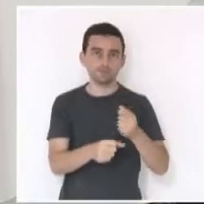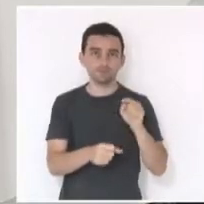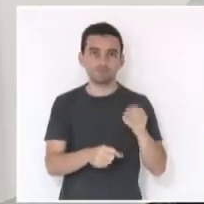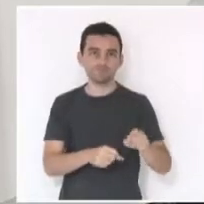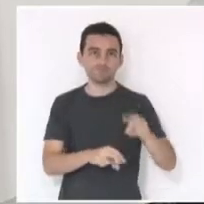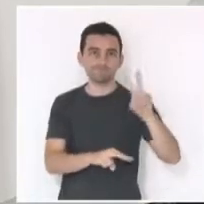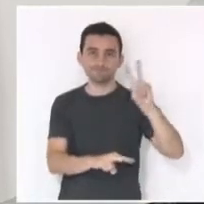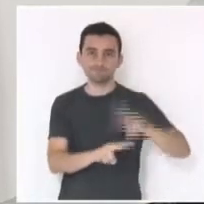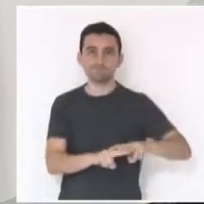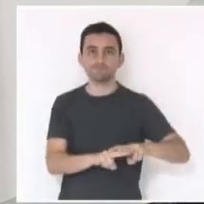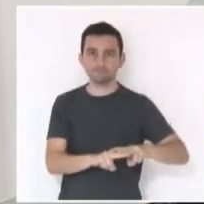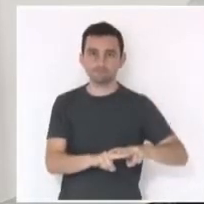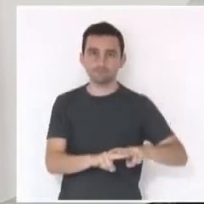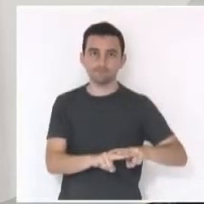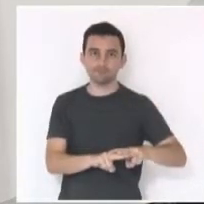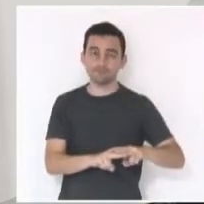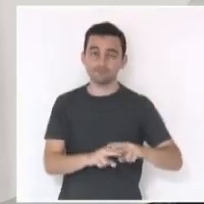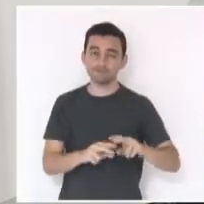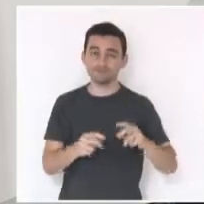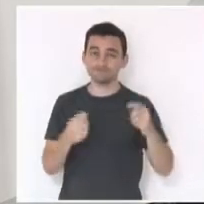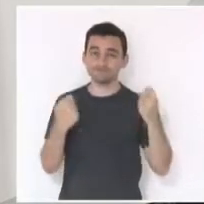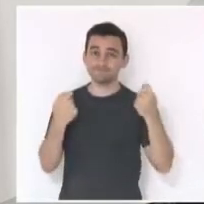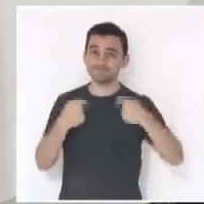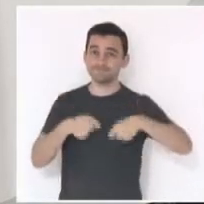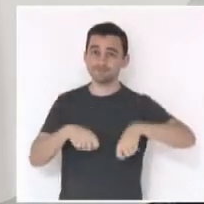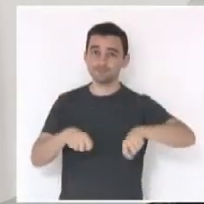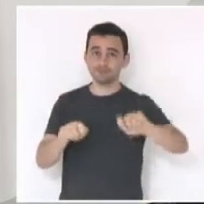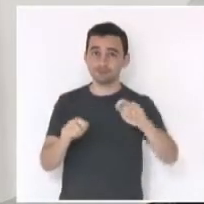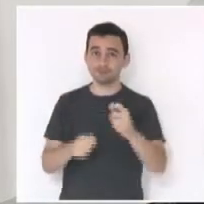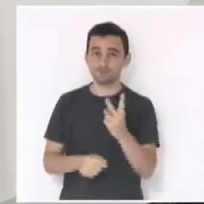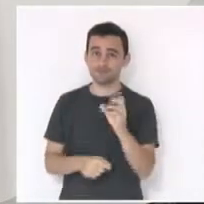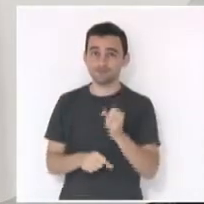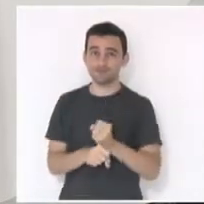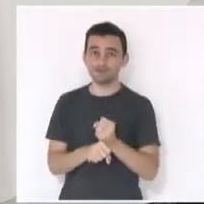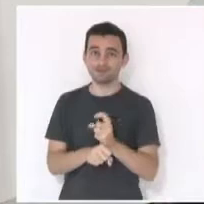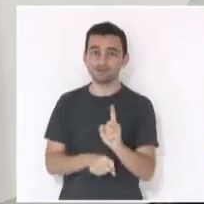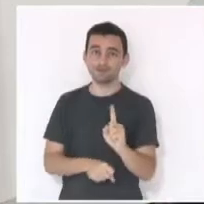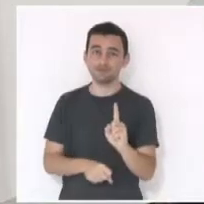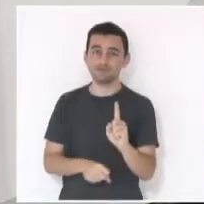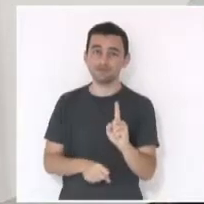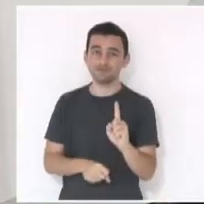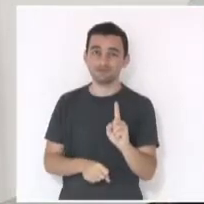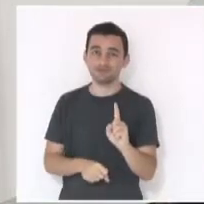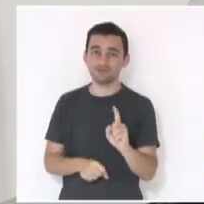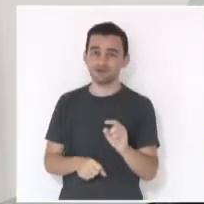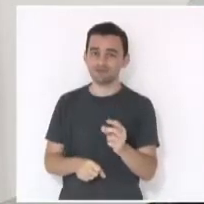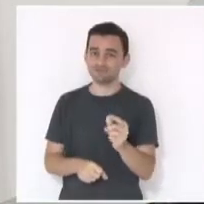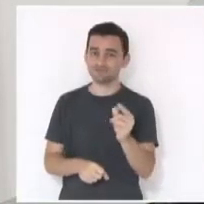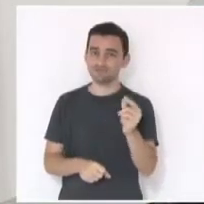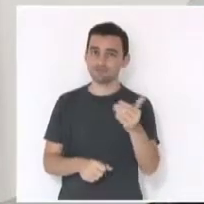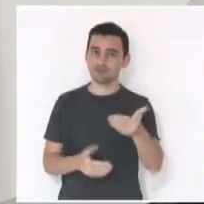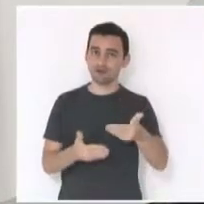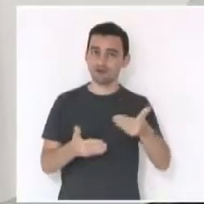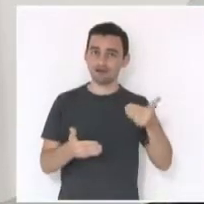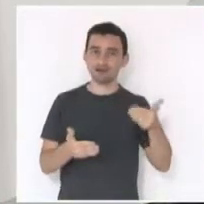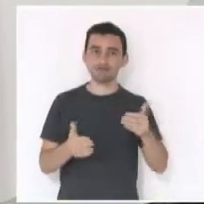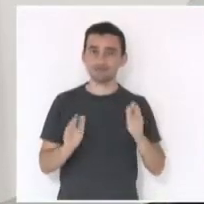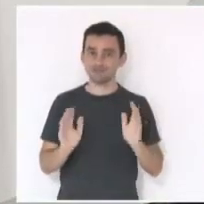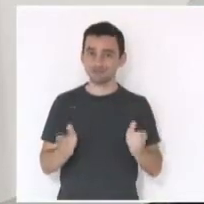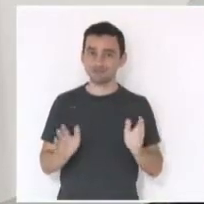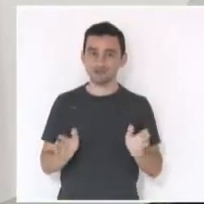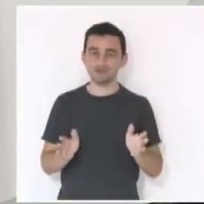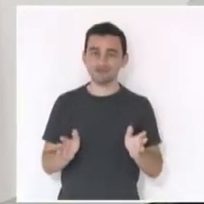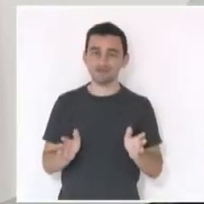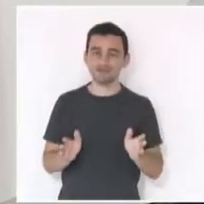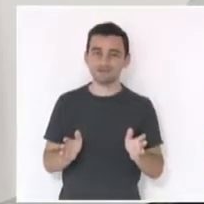Ah e não precisou ir 20 anos não há muito tempo antes já